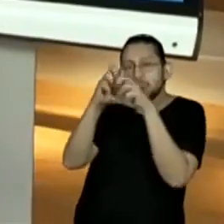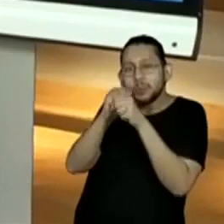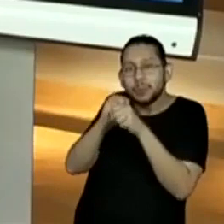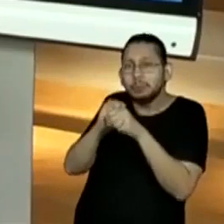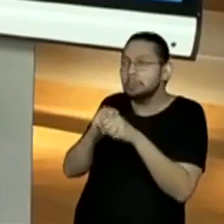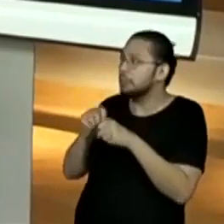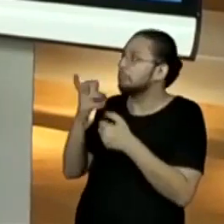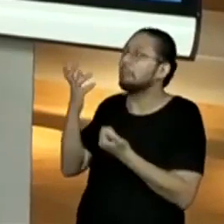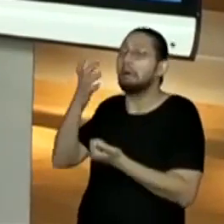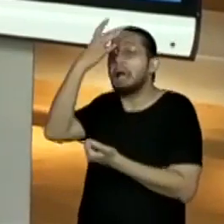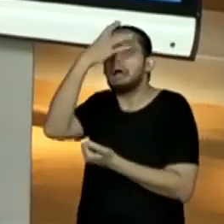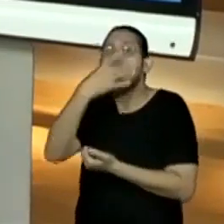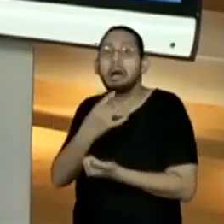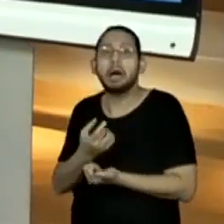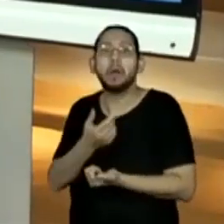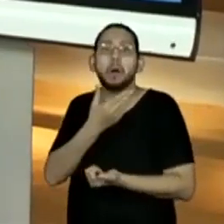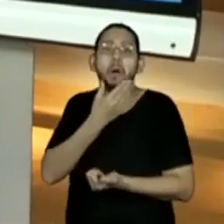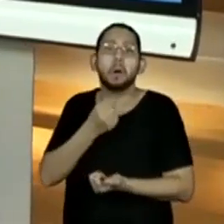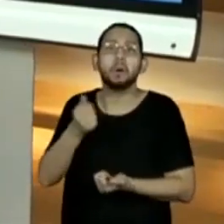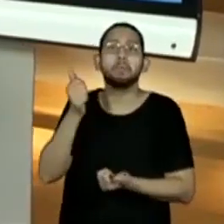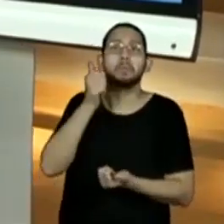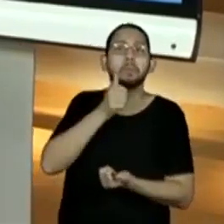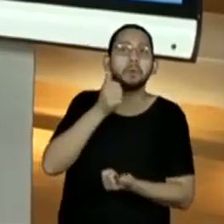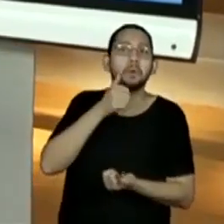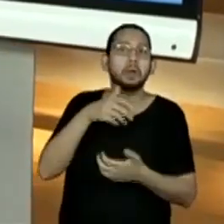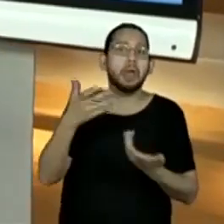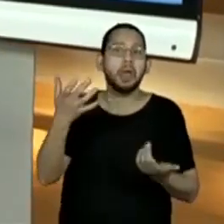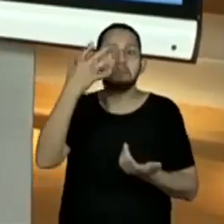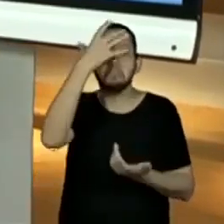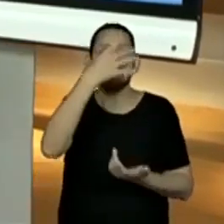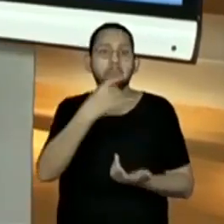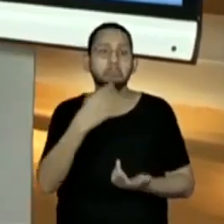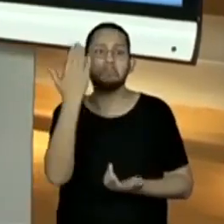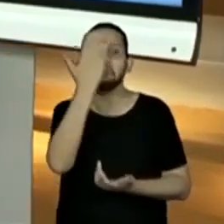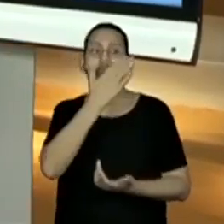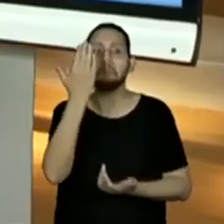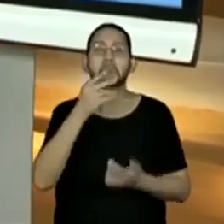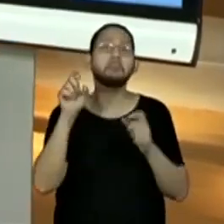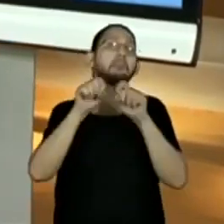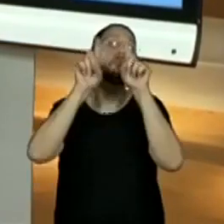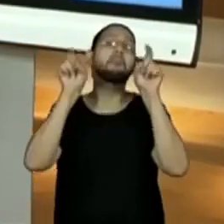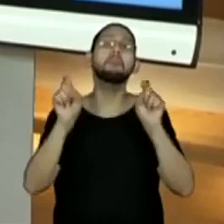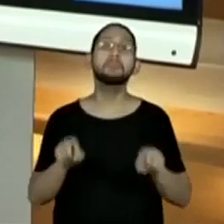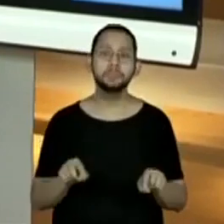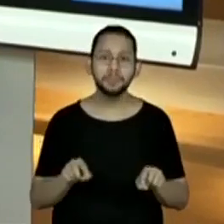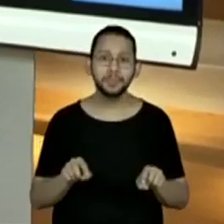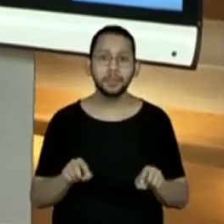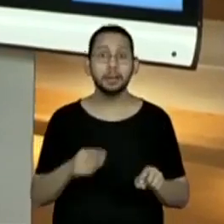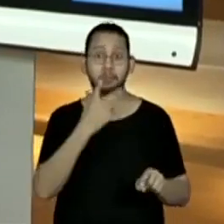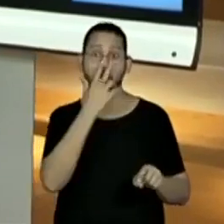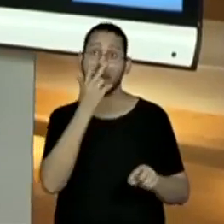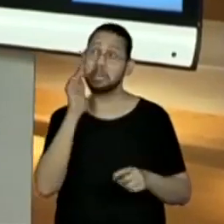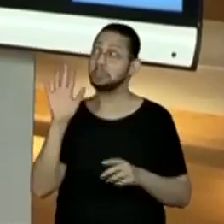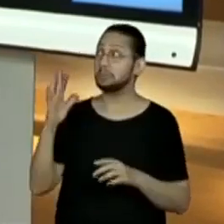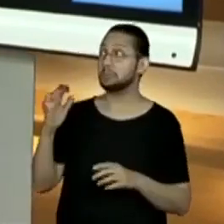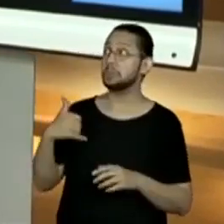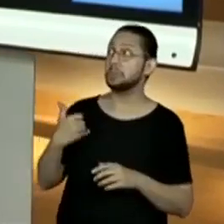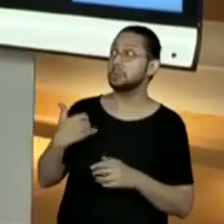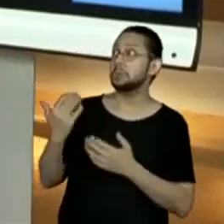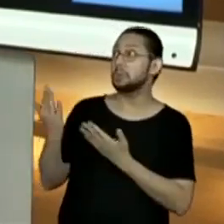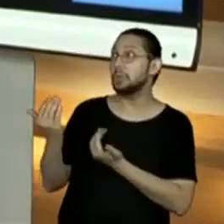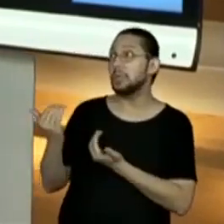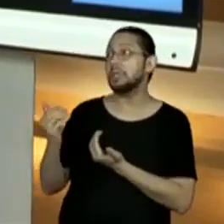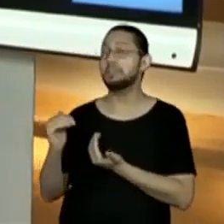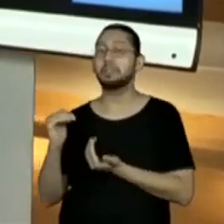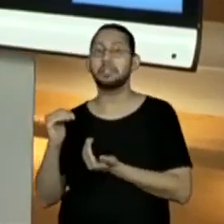ninguém. Não sabemos se é um homem, se é uma mulher. Talvez dá para identificar que é um jovem, um adulto, alguma